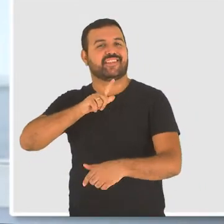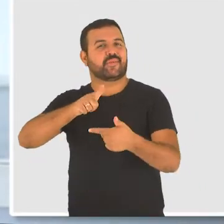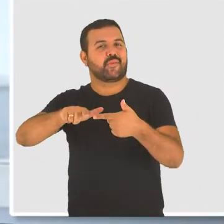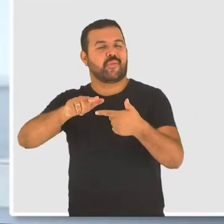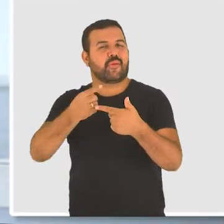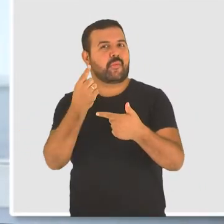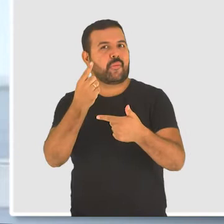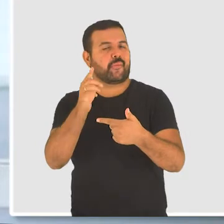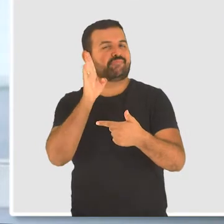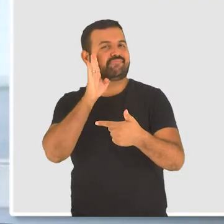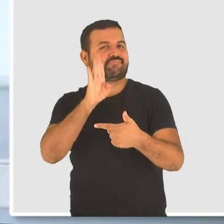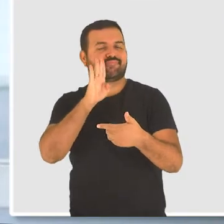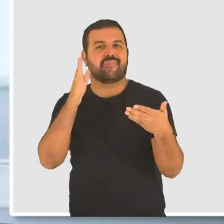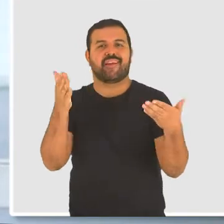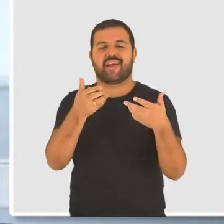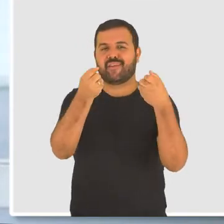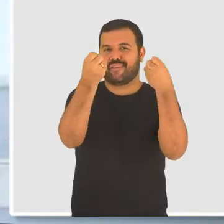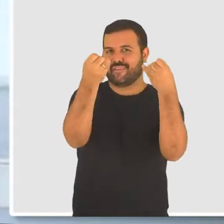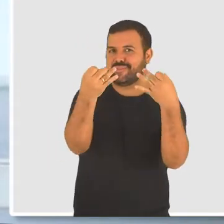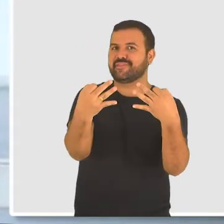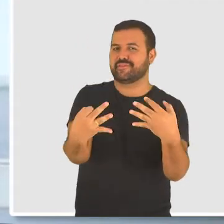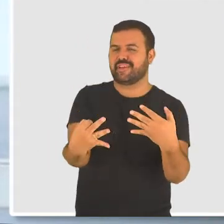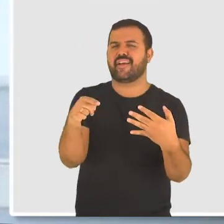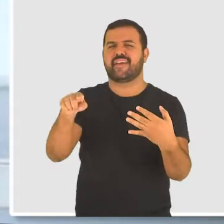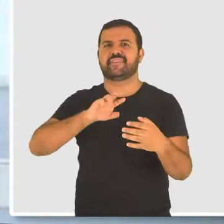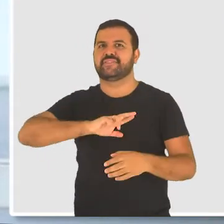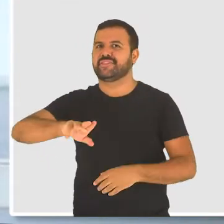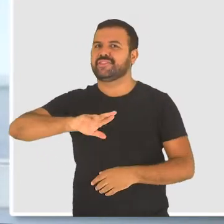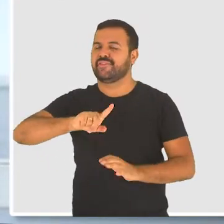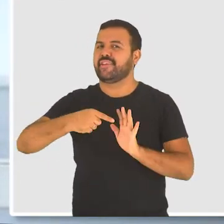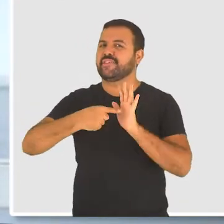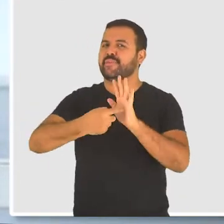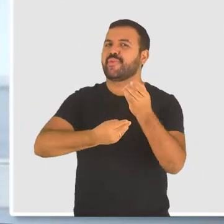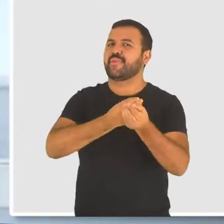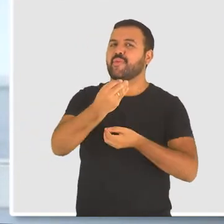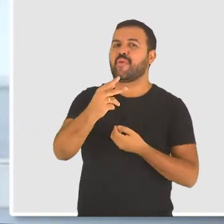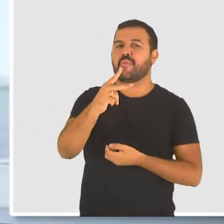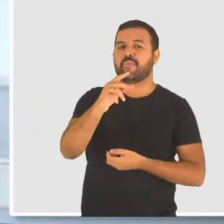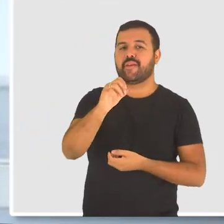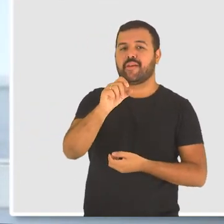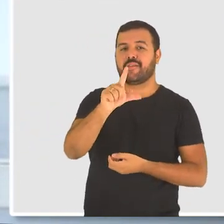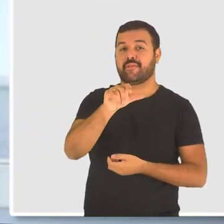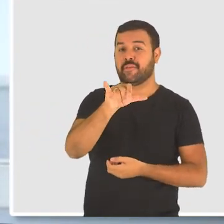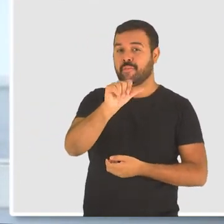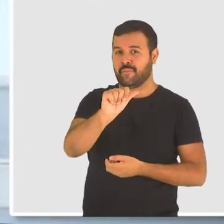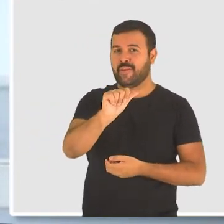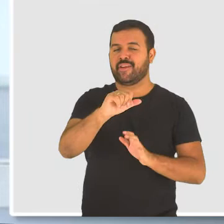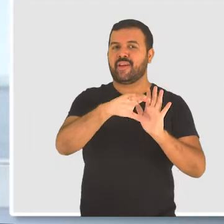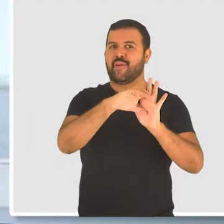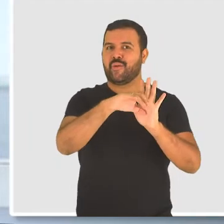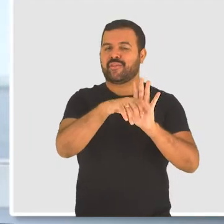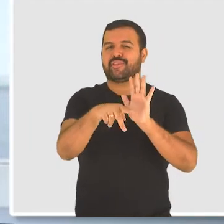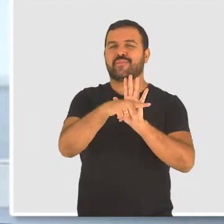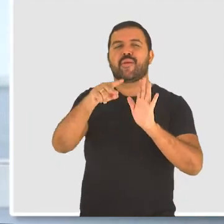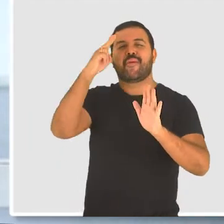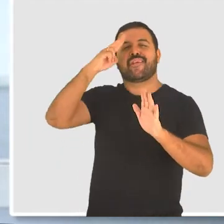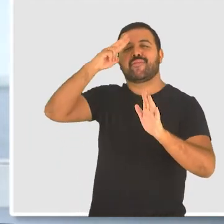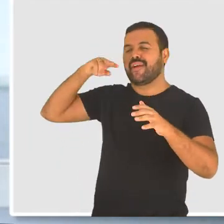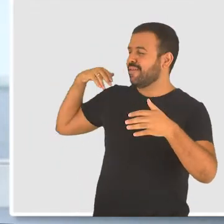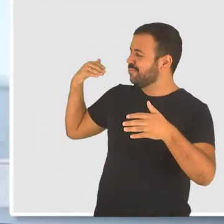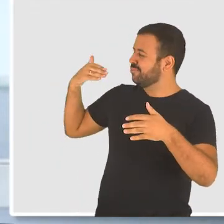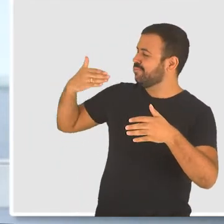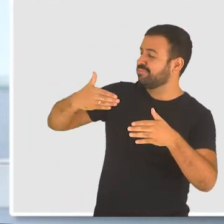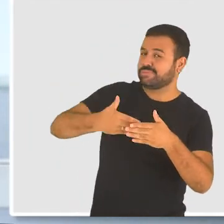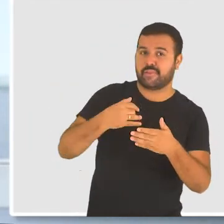caso característico que mostra bem a importância do looking back, da